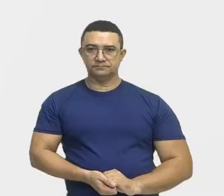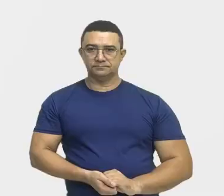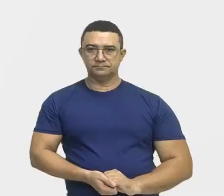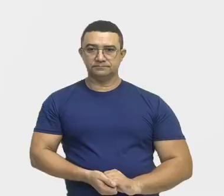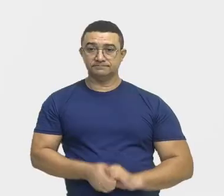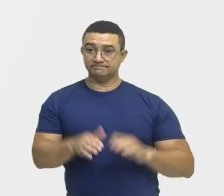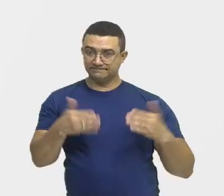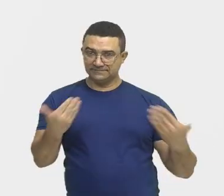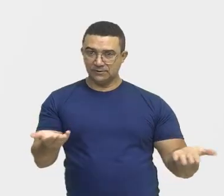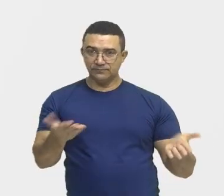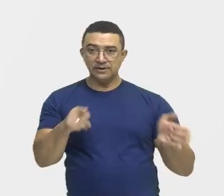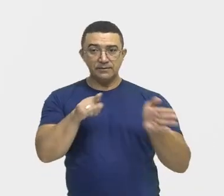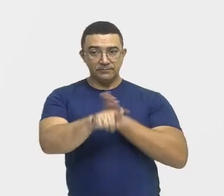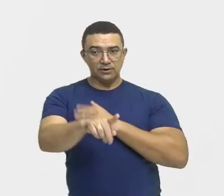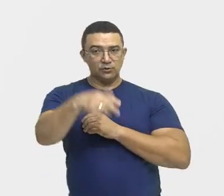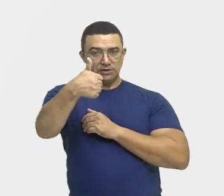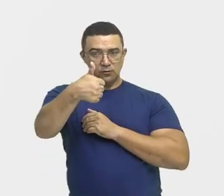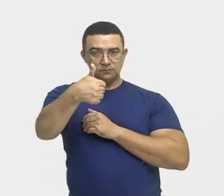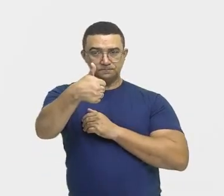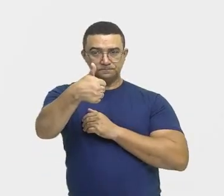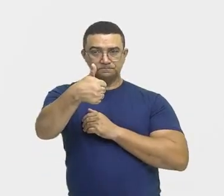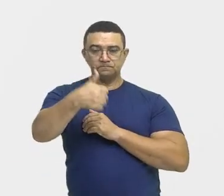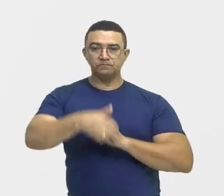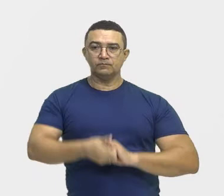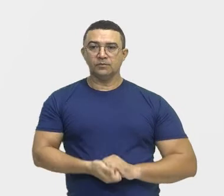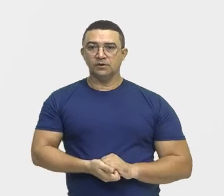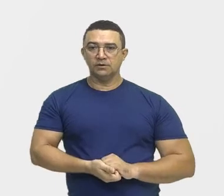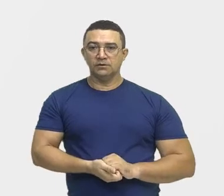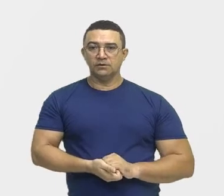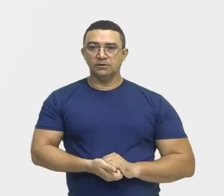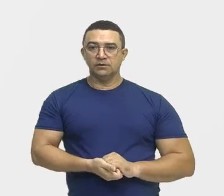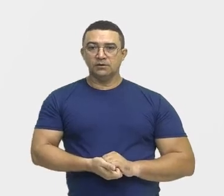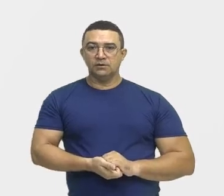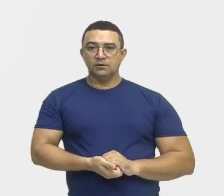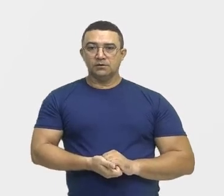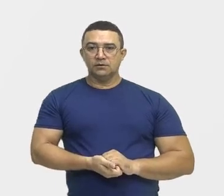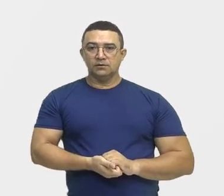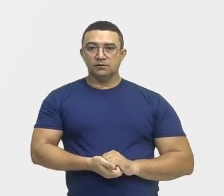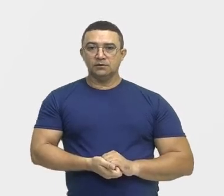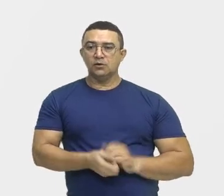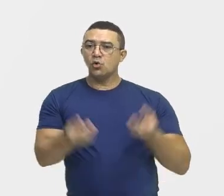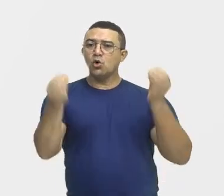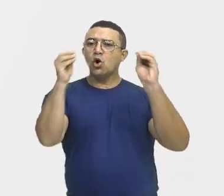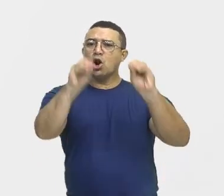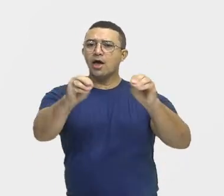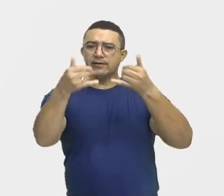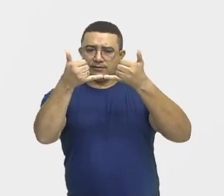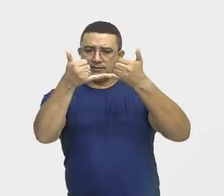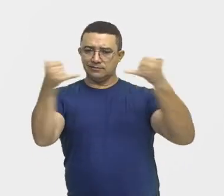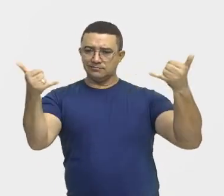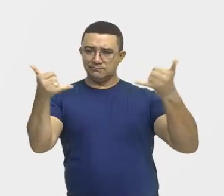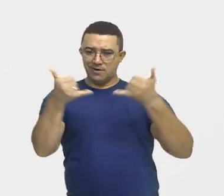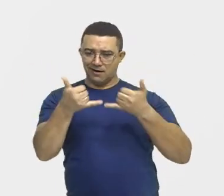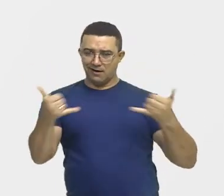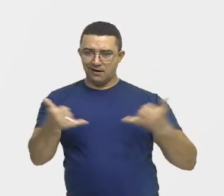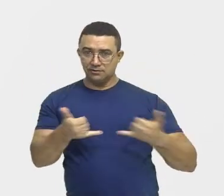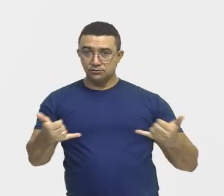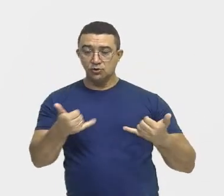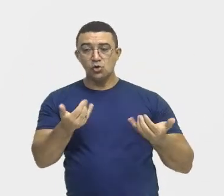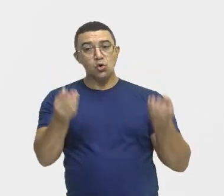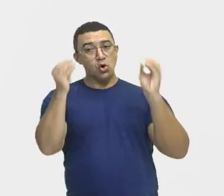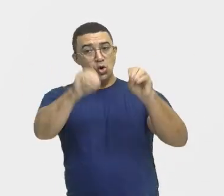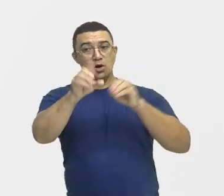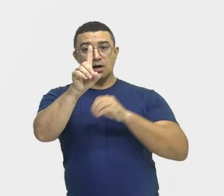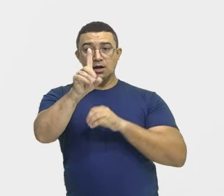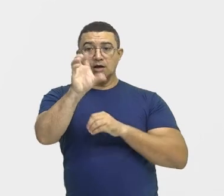Então, na nossa questão ali, gente, questão 1, né, nós temos apenas uma questão. Olha só, complete os espaços com don't or